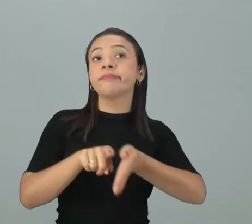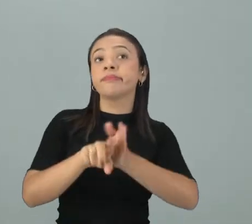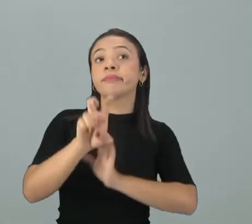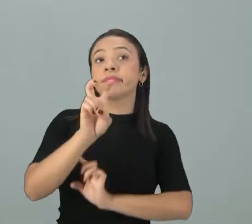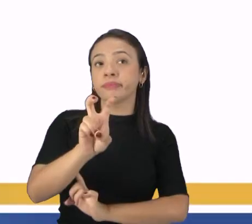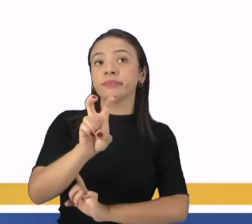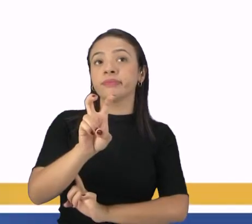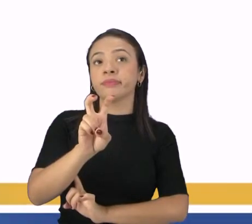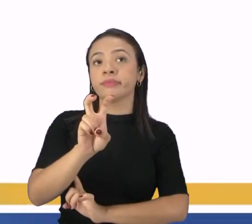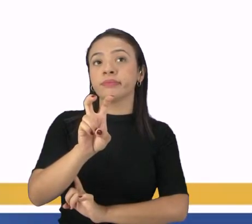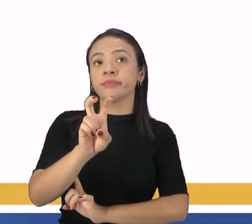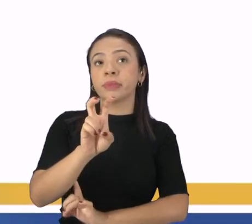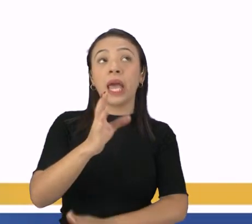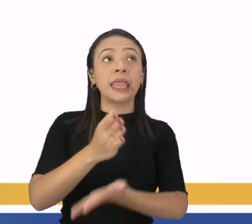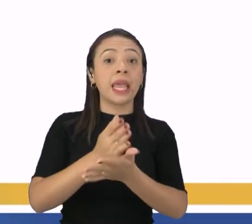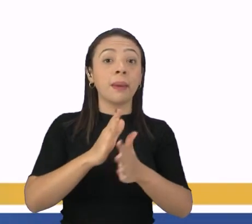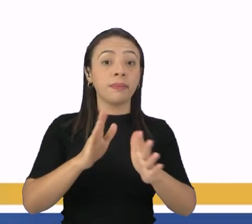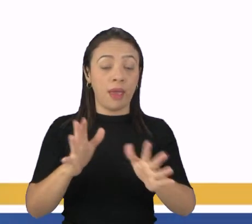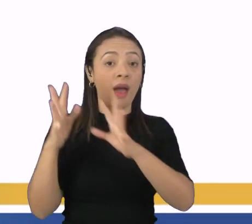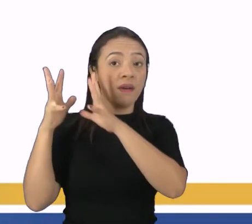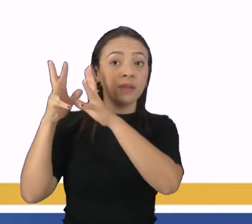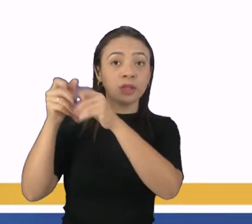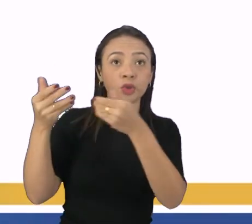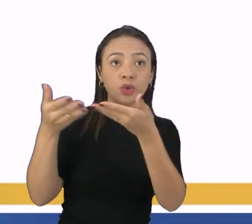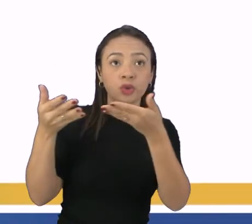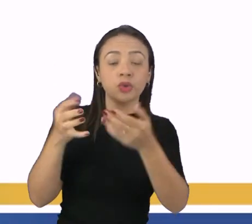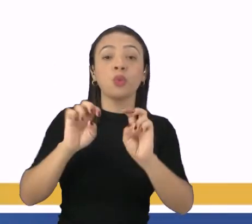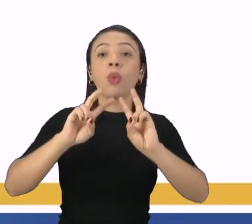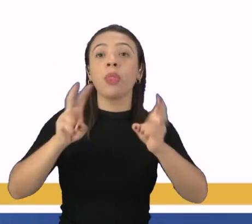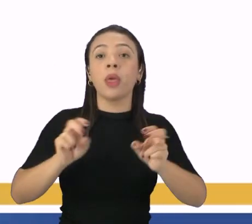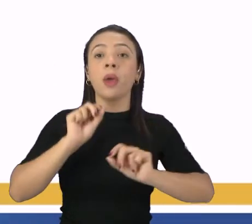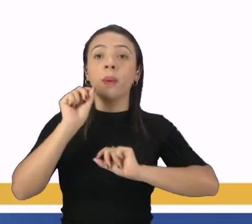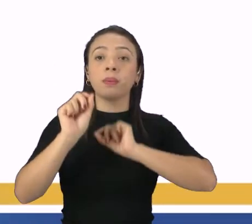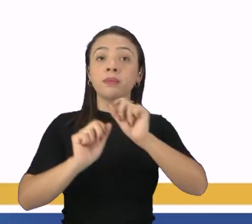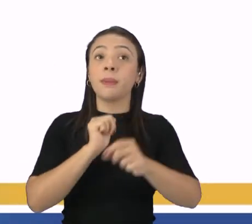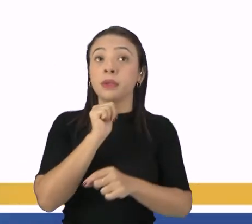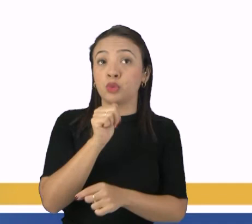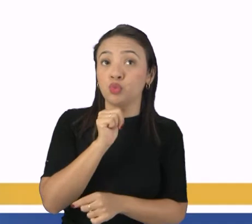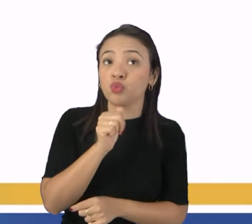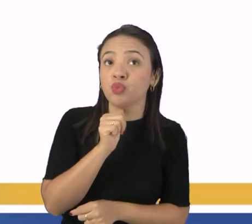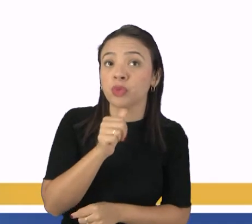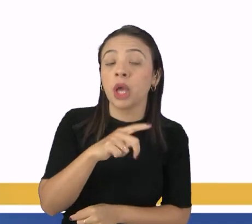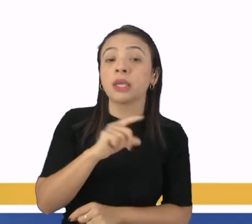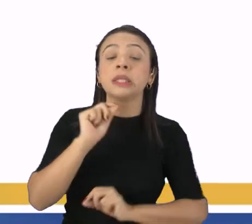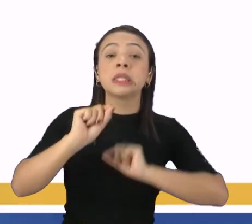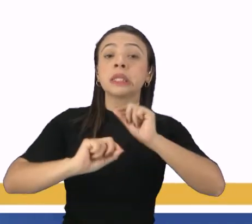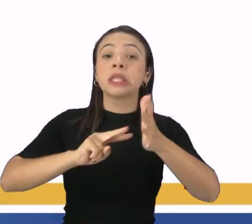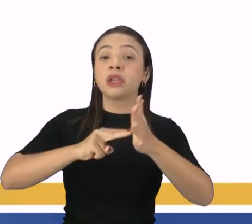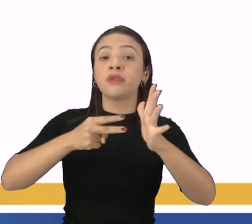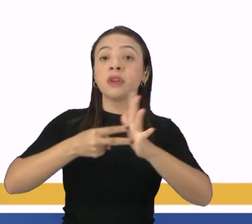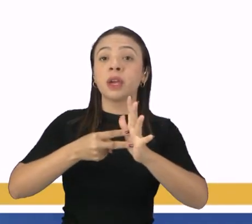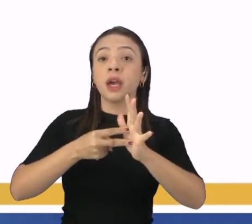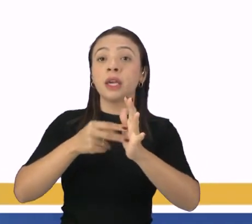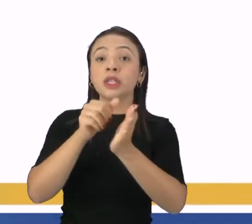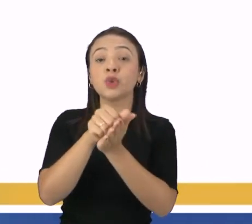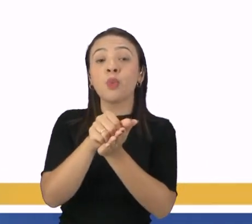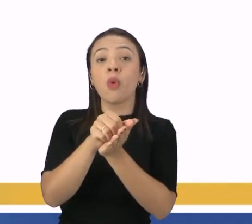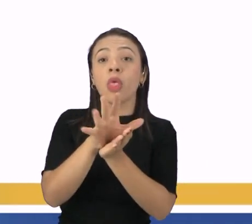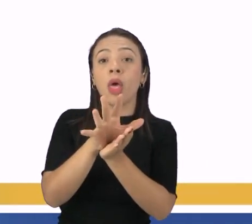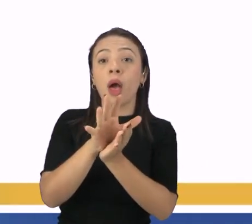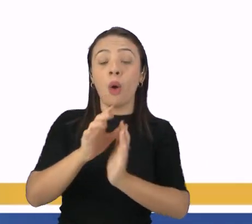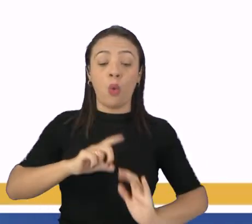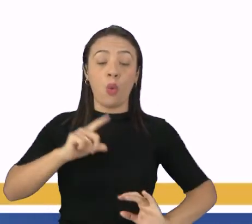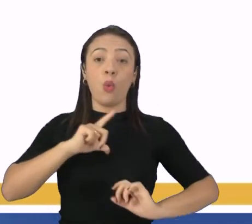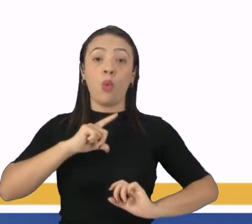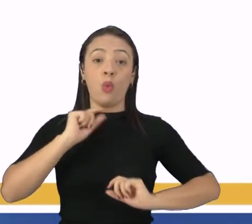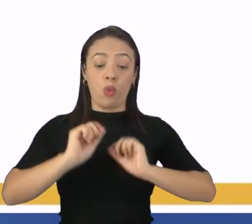E a questão número 5, para a gente finalizar a nossa revisão, tá? Fala o seguinte: a menstruação consiste na eliminação da parede mais interna